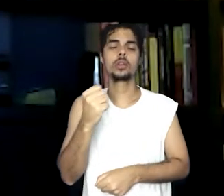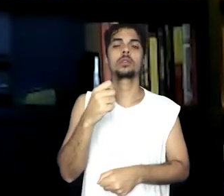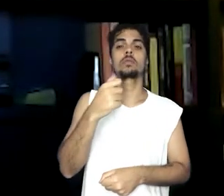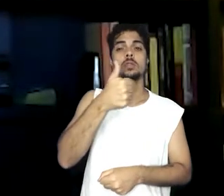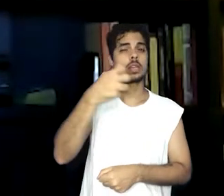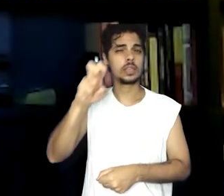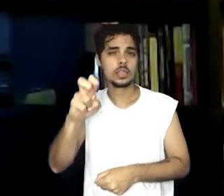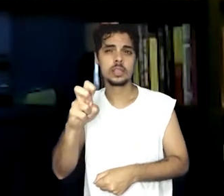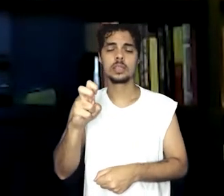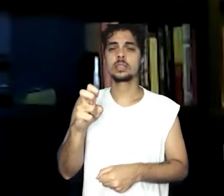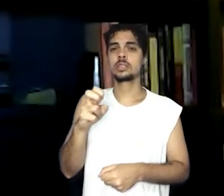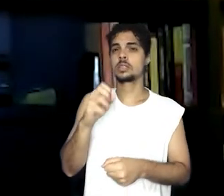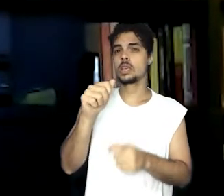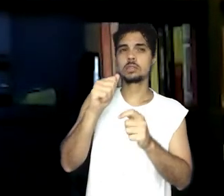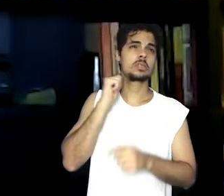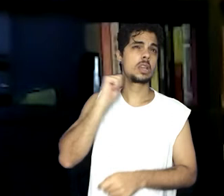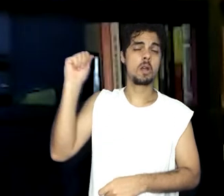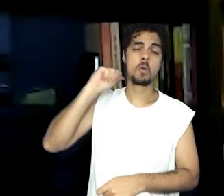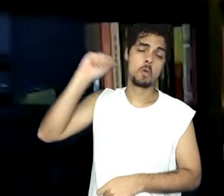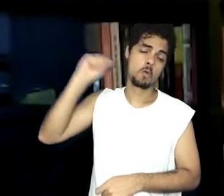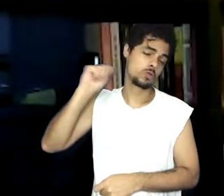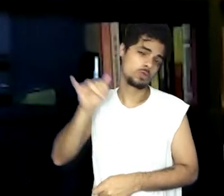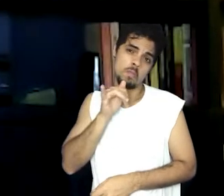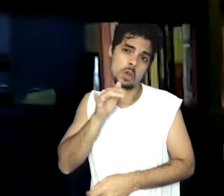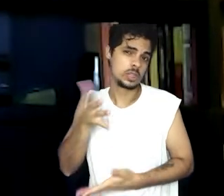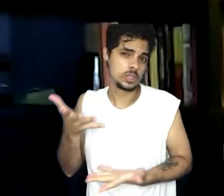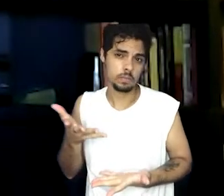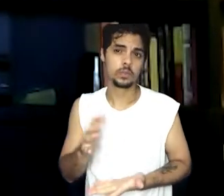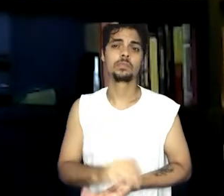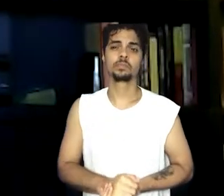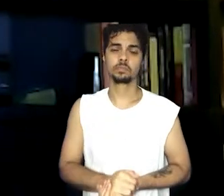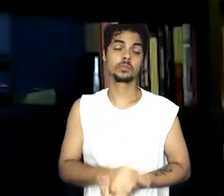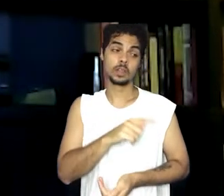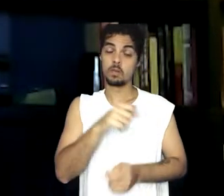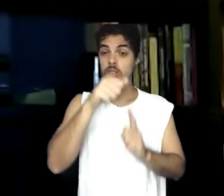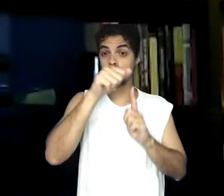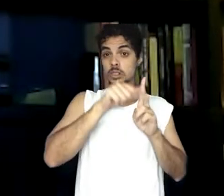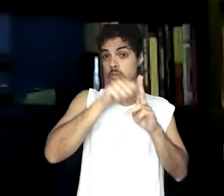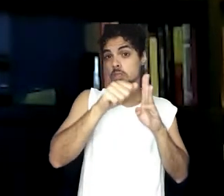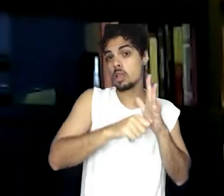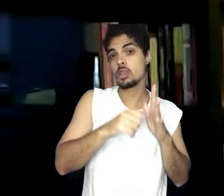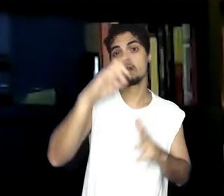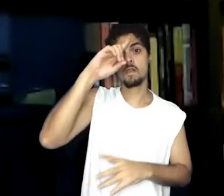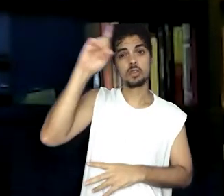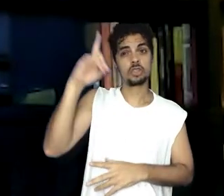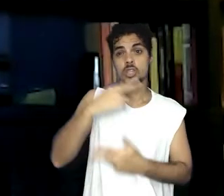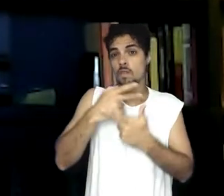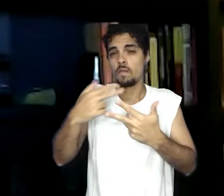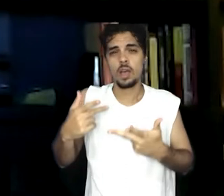28 de Julho e 15 de agosto respectivamente que como algo que não morre a independência